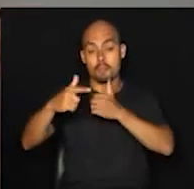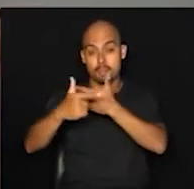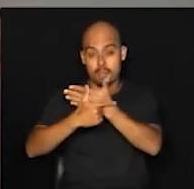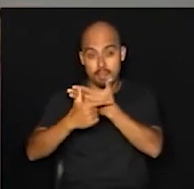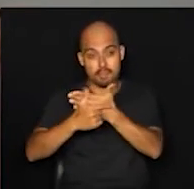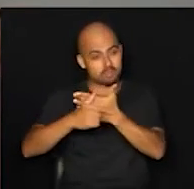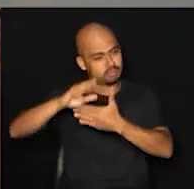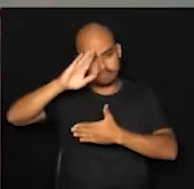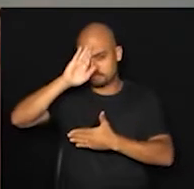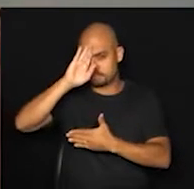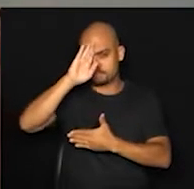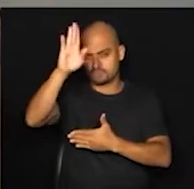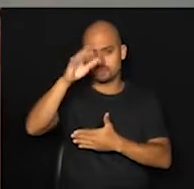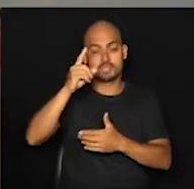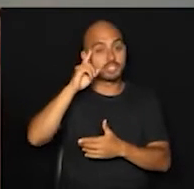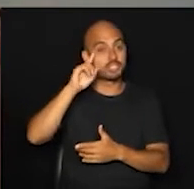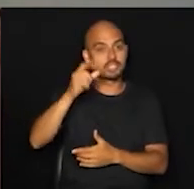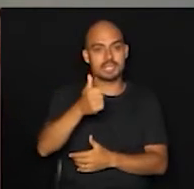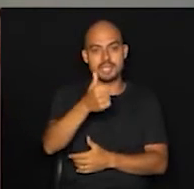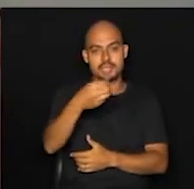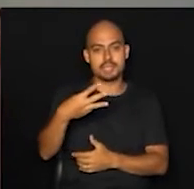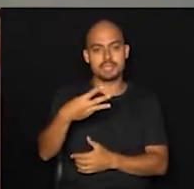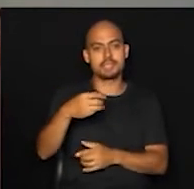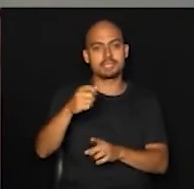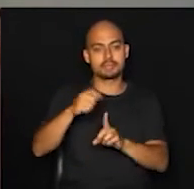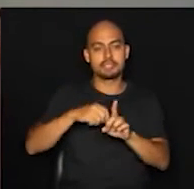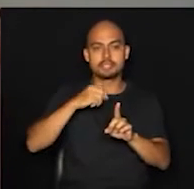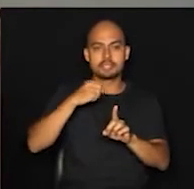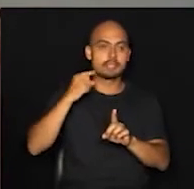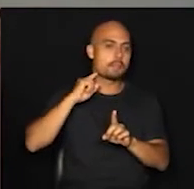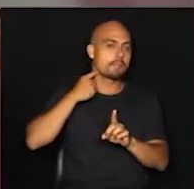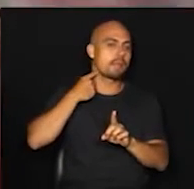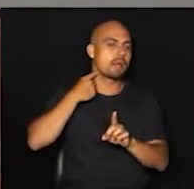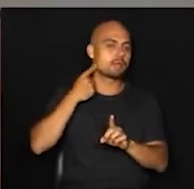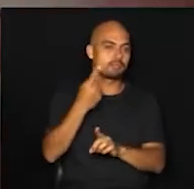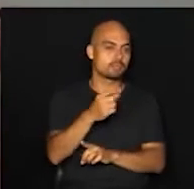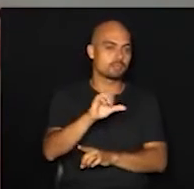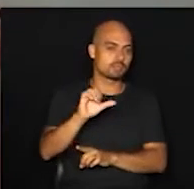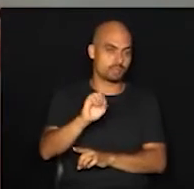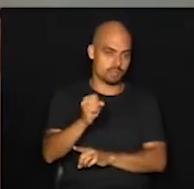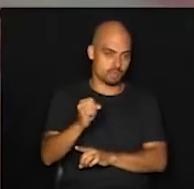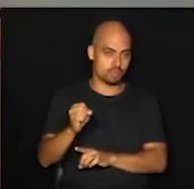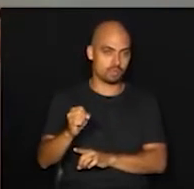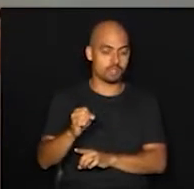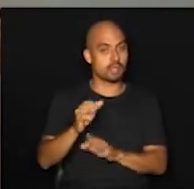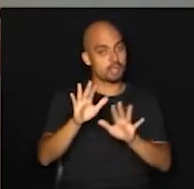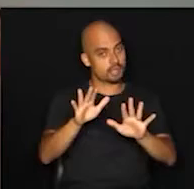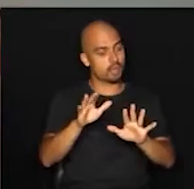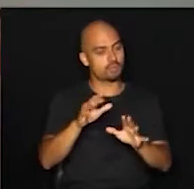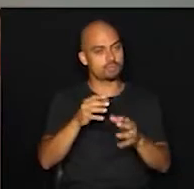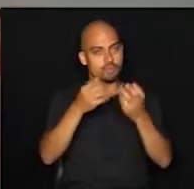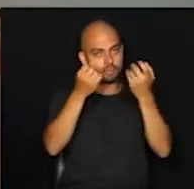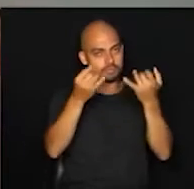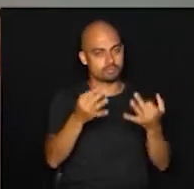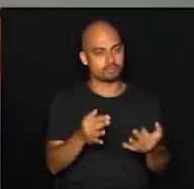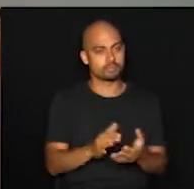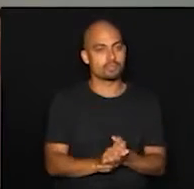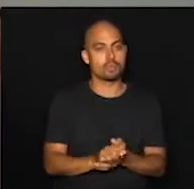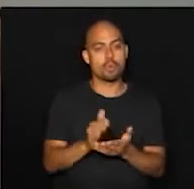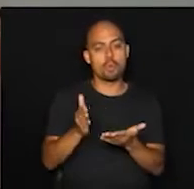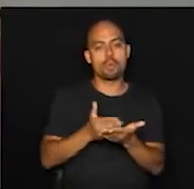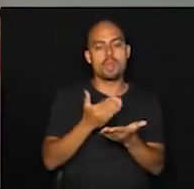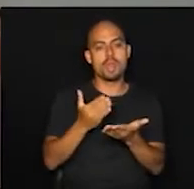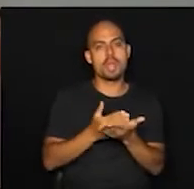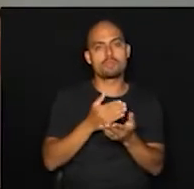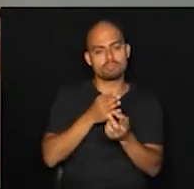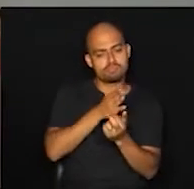como ela se deu em 13 de maio de 1888. Ela, contudo, aí a versão que você quer, o livro vai te mostrar